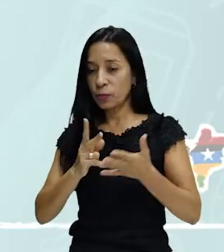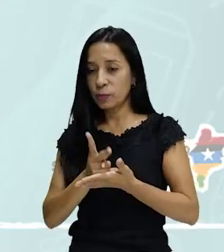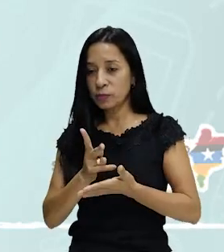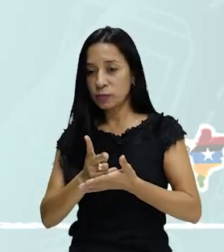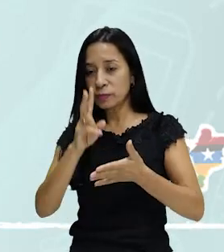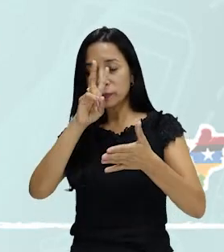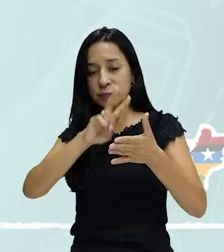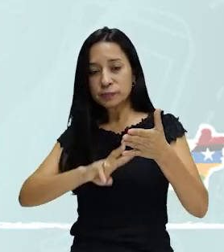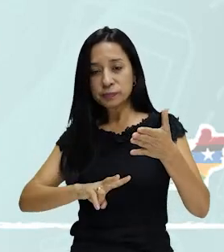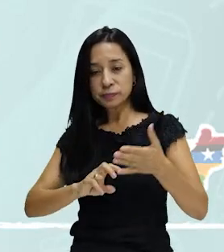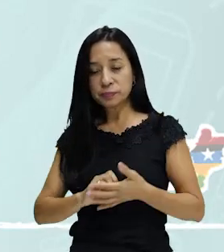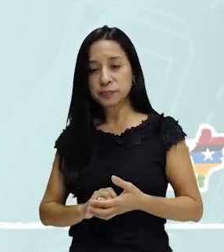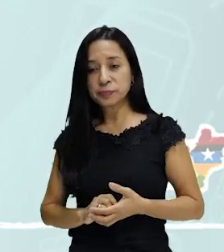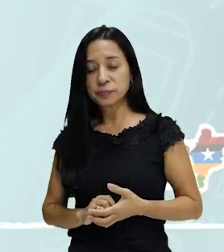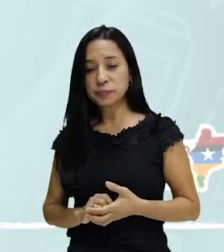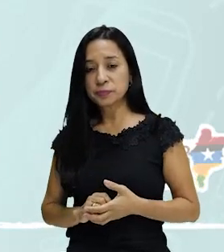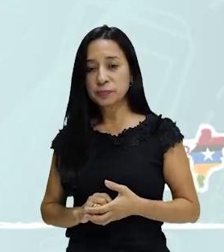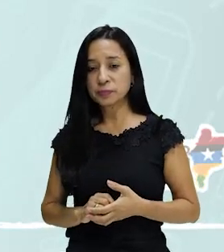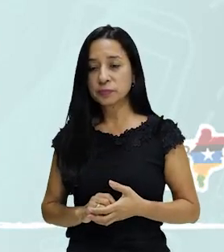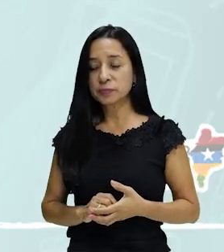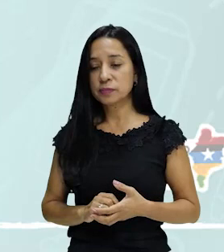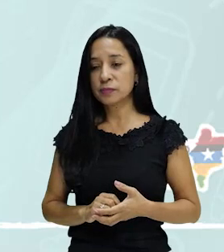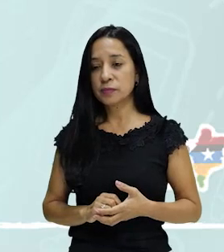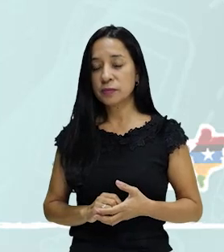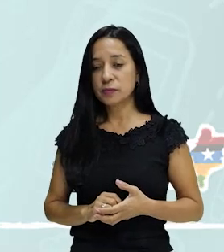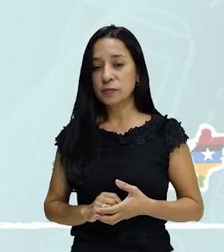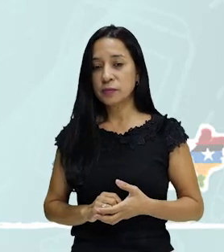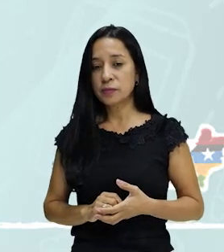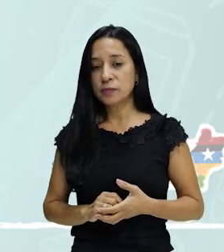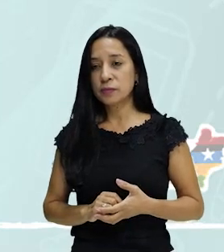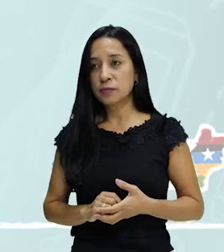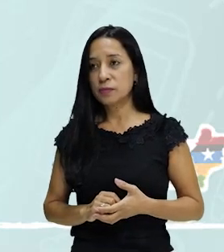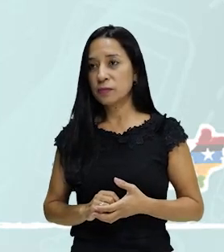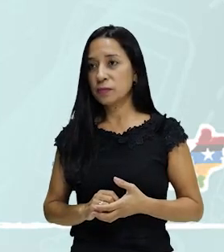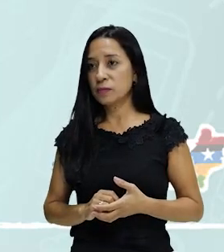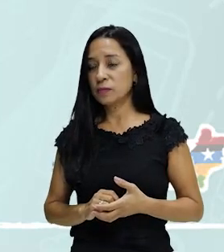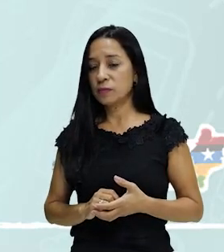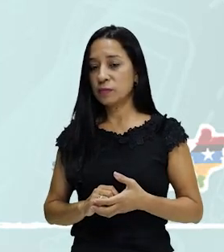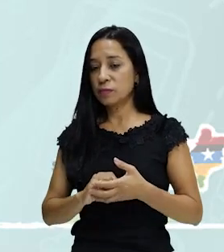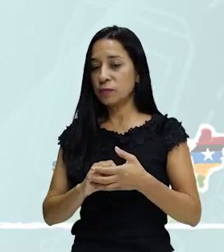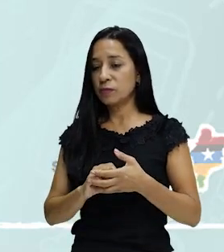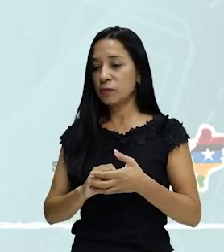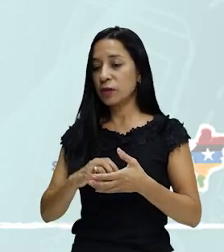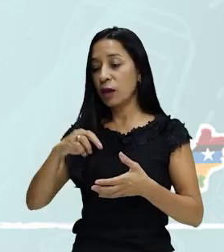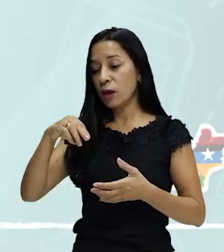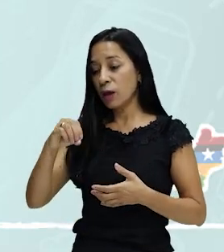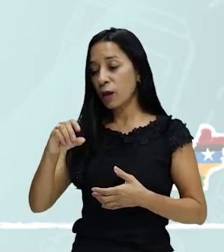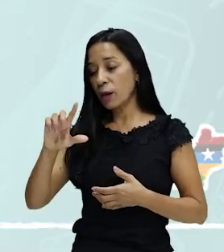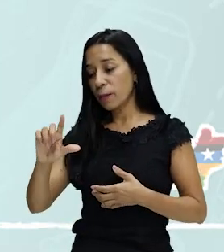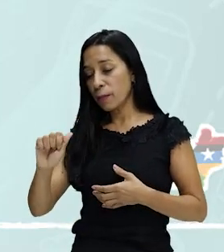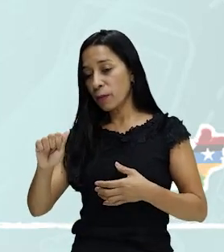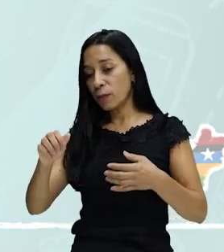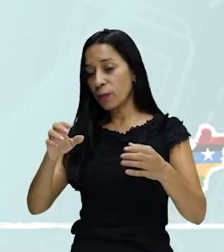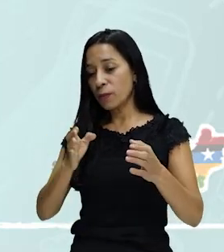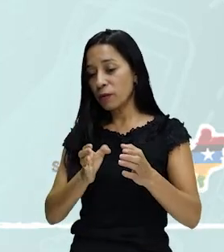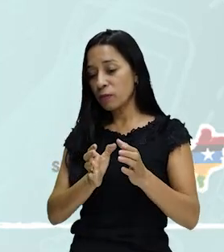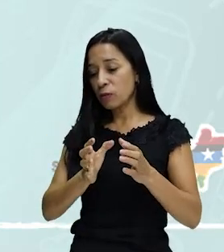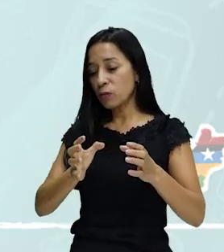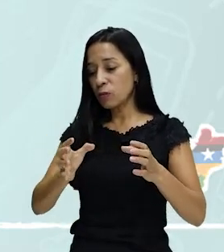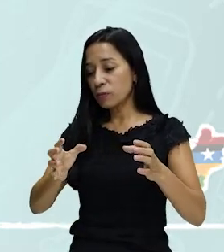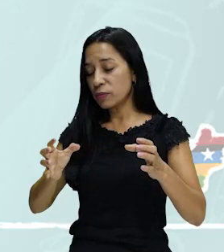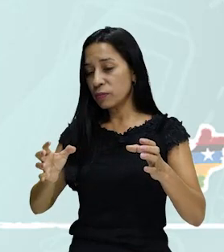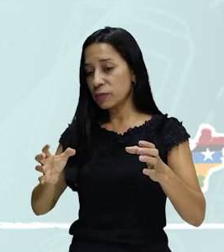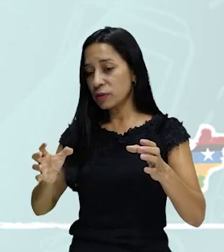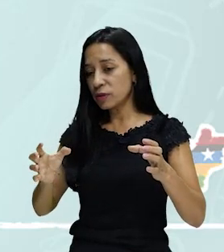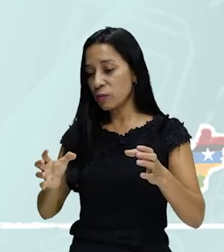enquanto a mola volta à sua forma inicial. Então a mola ela foi comprimida e isso vai fazer com que ela retorne para o